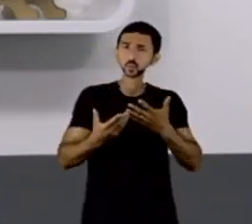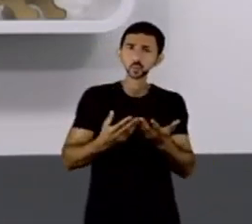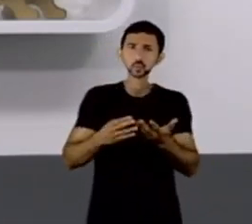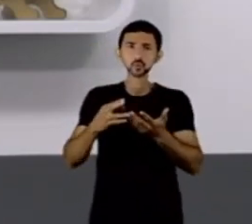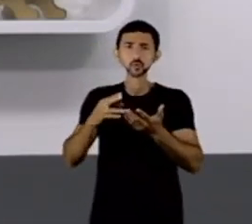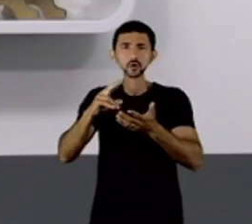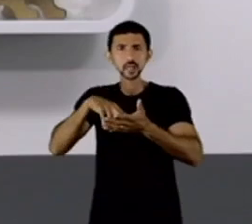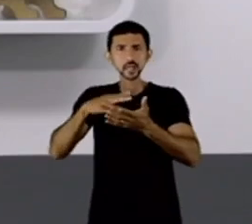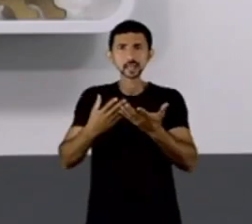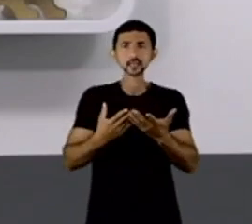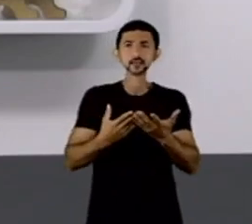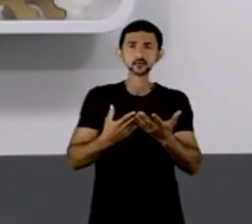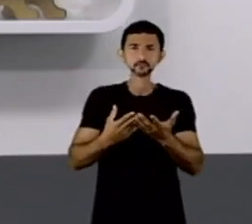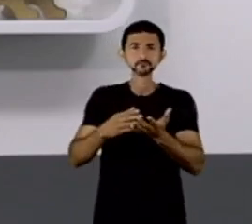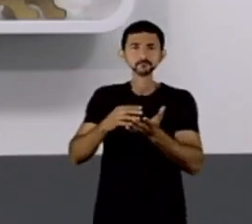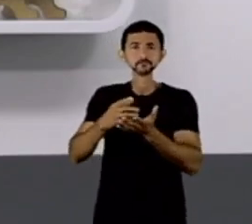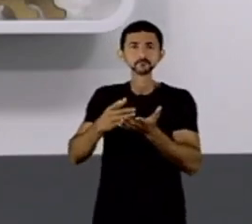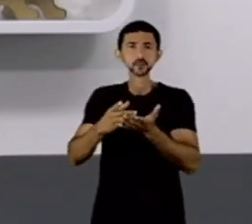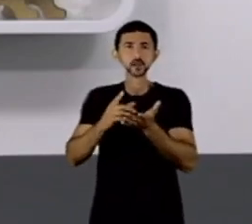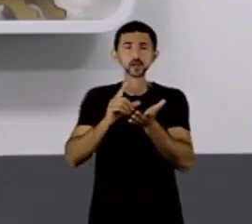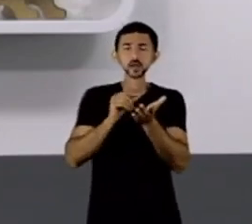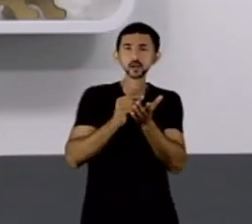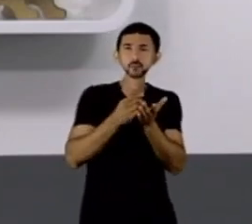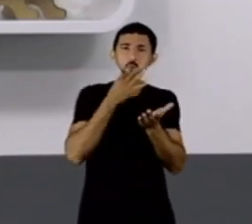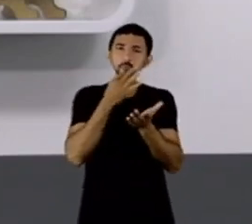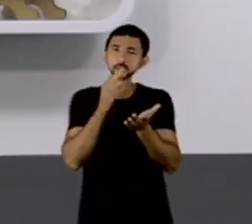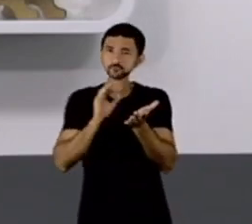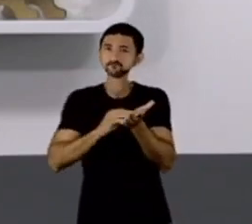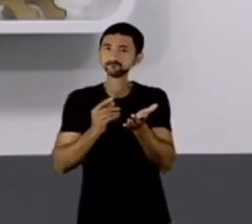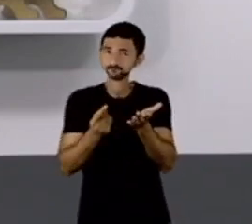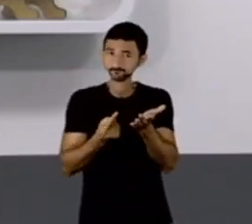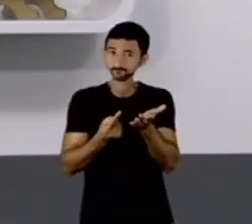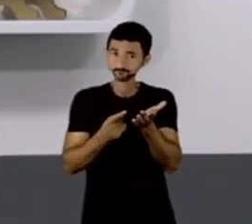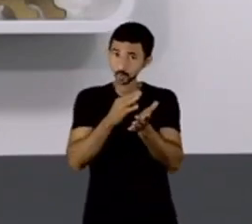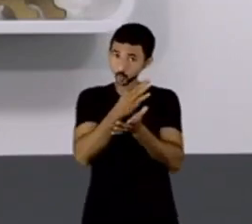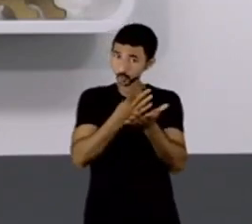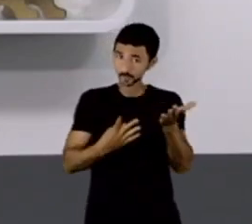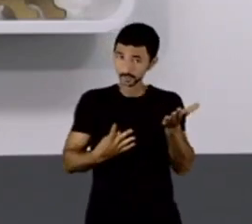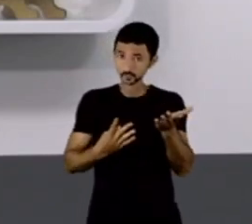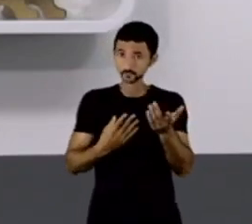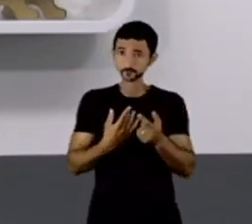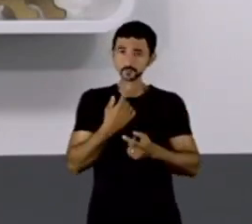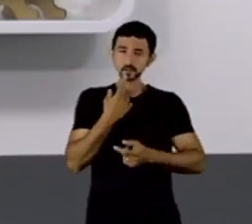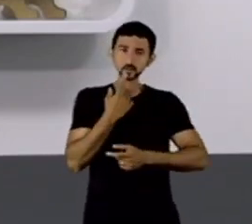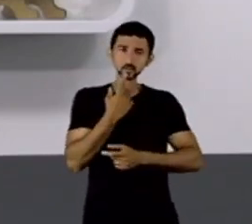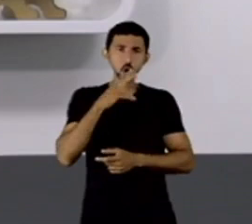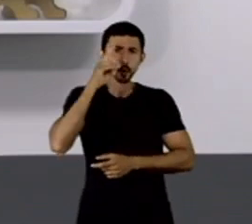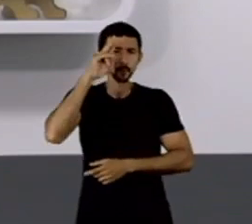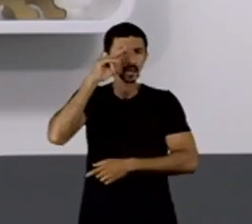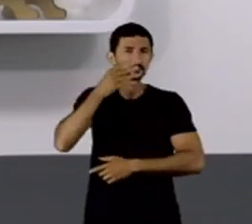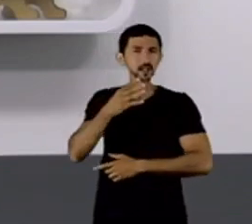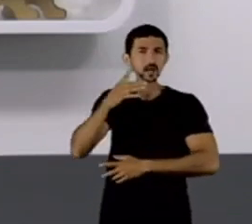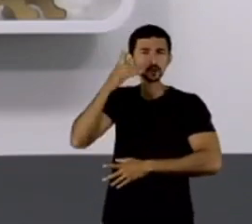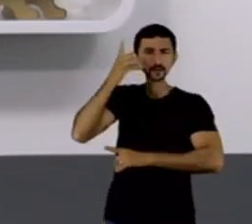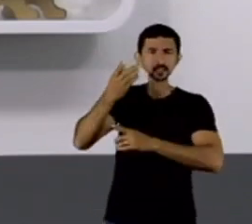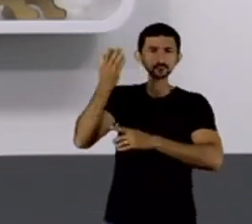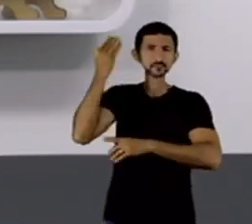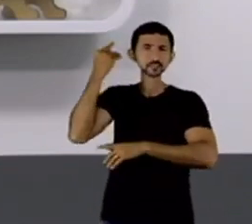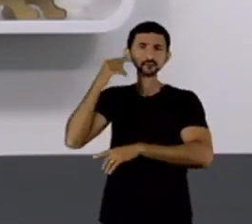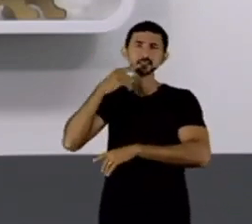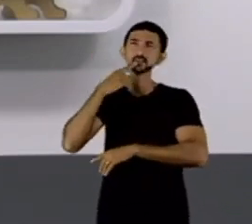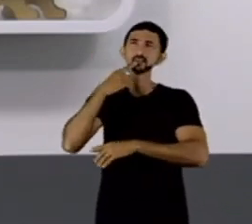numa revista, o argumento ele também aparece. E aí, só para retomar uma ideia que nós vimos lá pelas